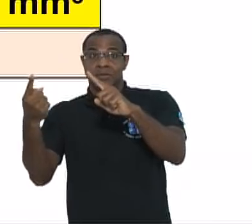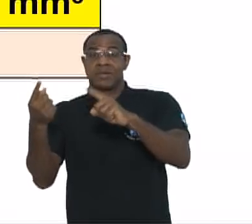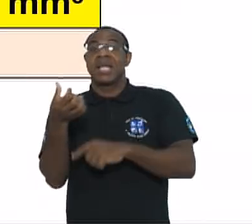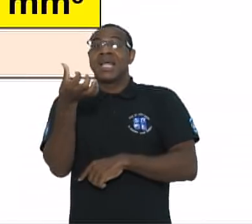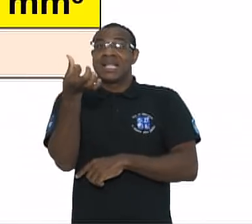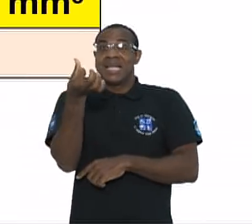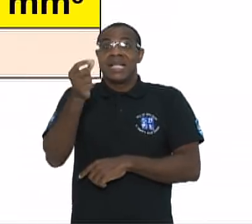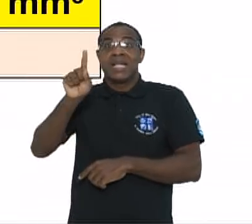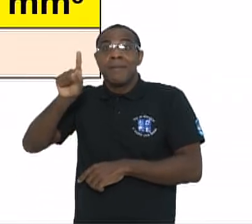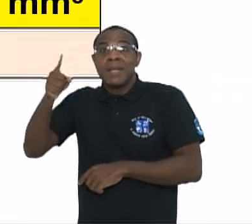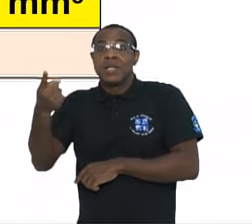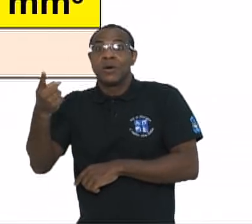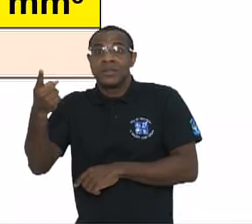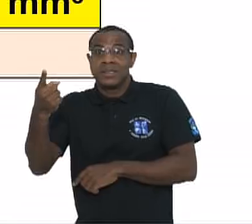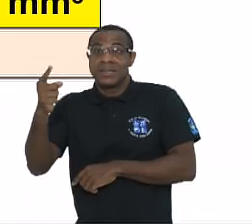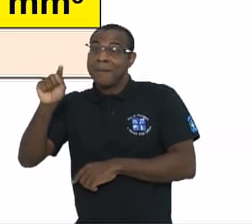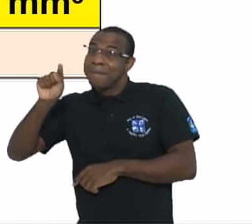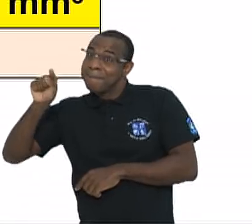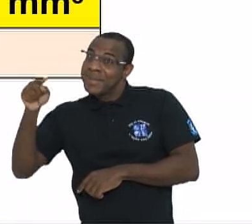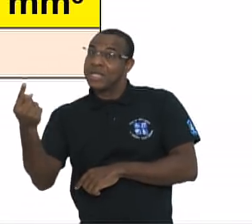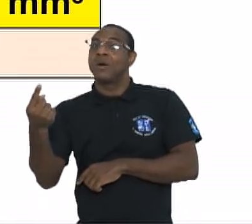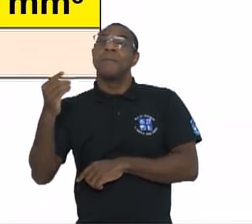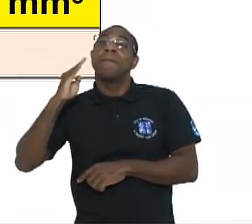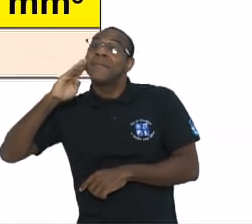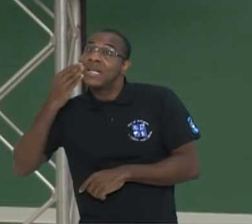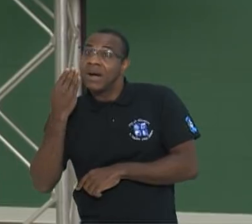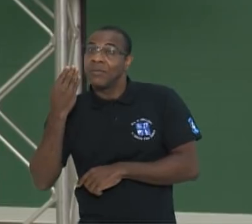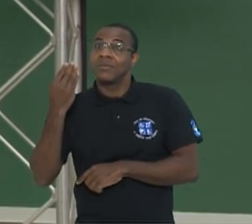cúbicos. Na letra D, eu tenho